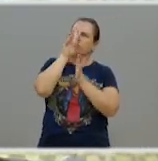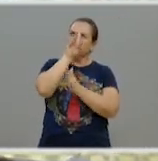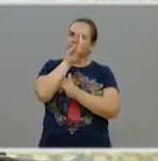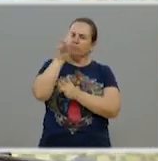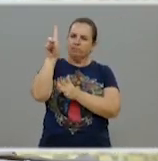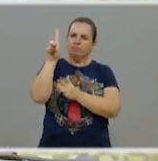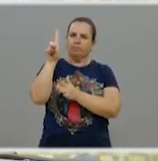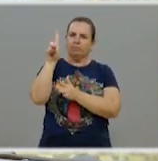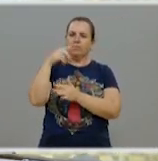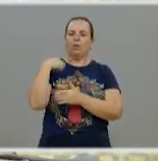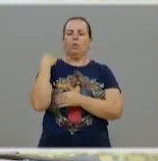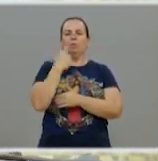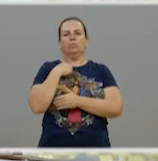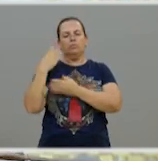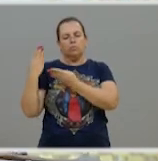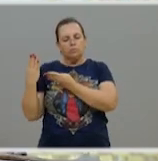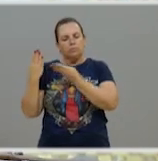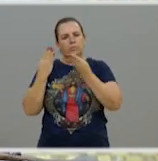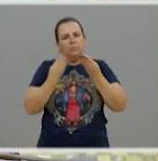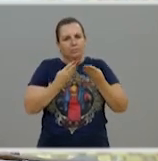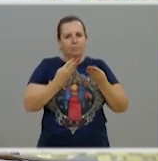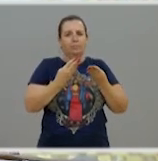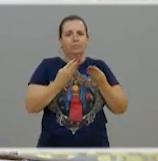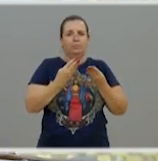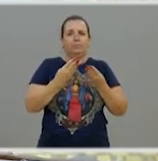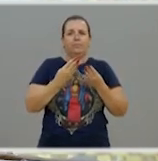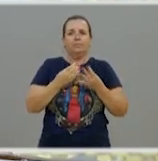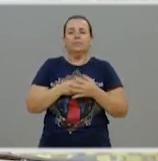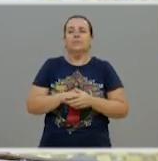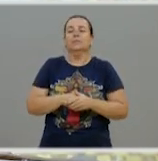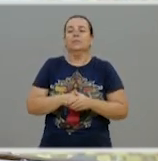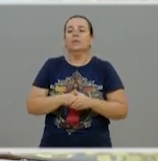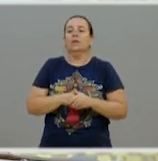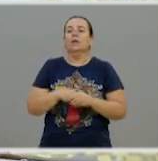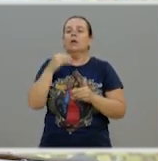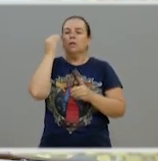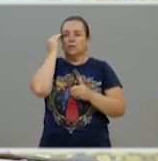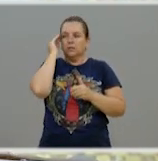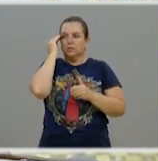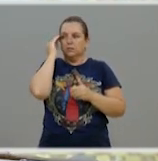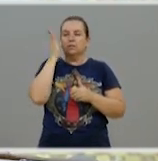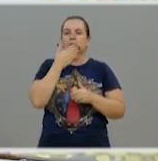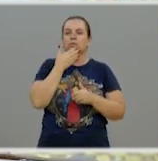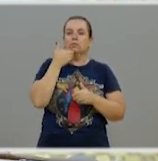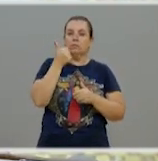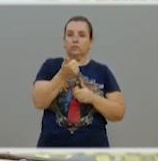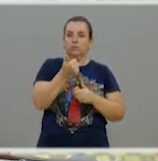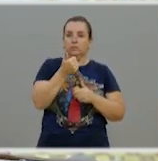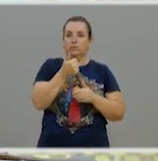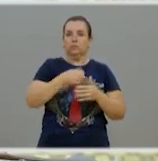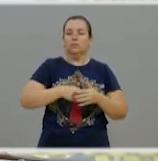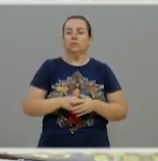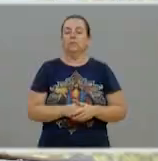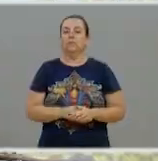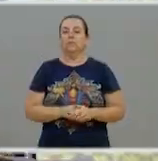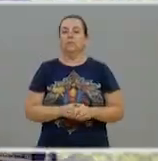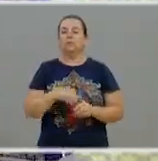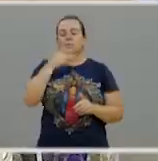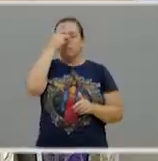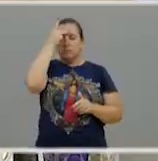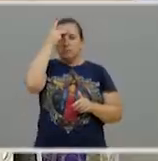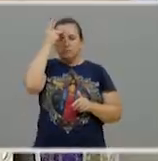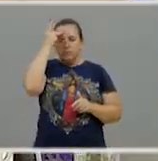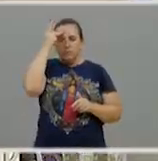dar uma atenção maior à necessidade de reconciliação. É